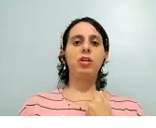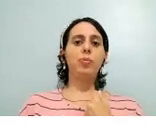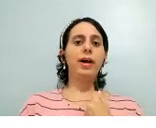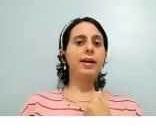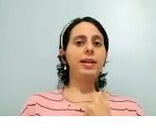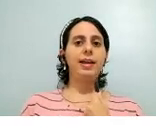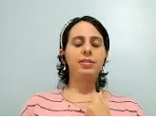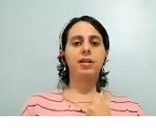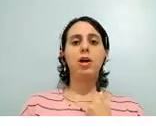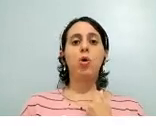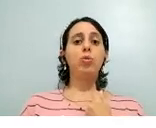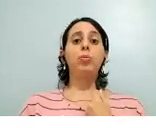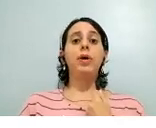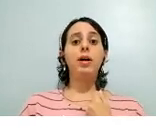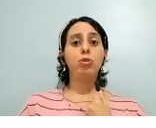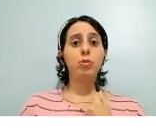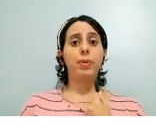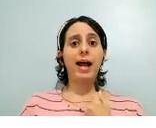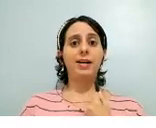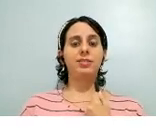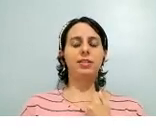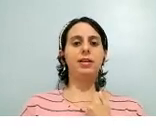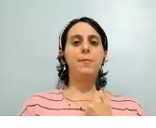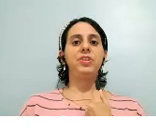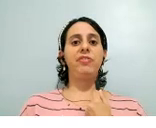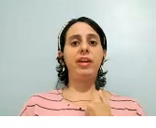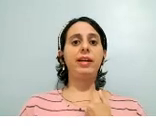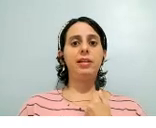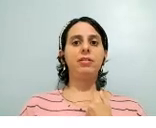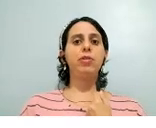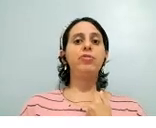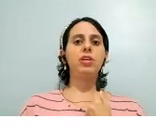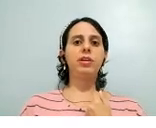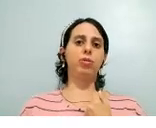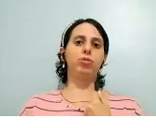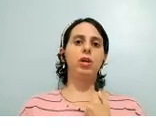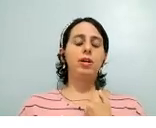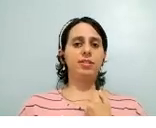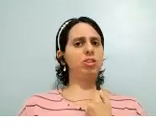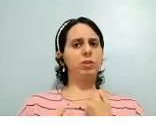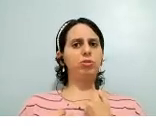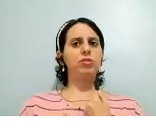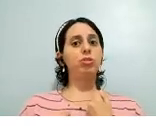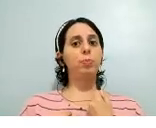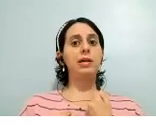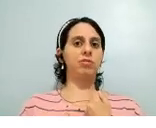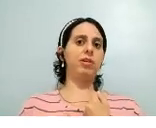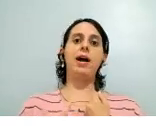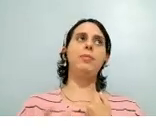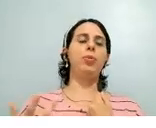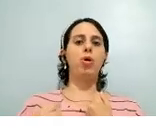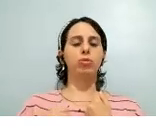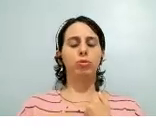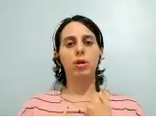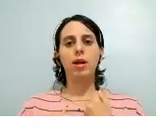teste em uma caneta ou num banco de praça e vê que ali tem um vírus. Às vezes as pessoas se espantam, falam,